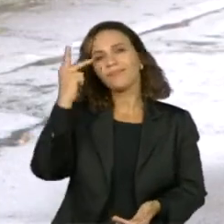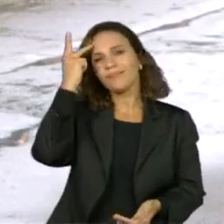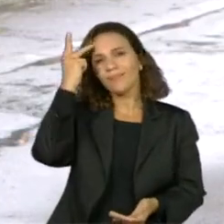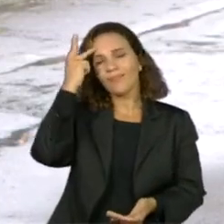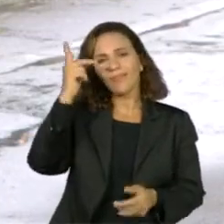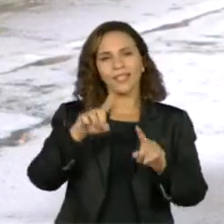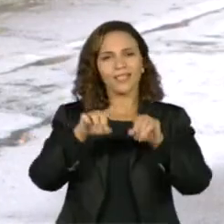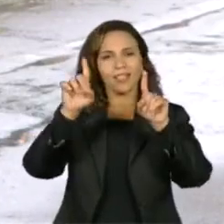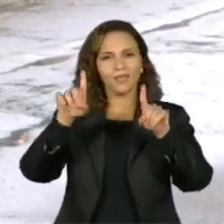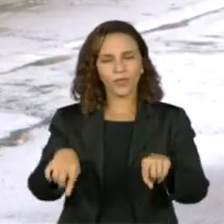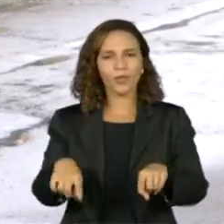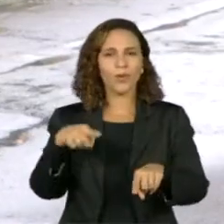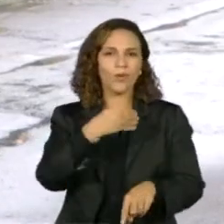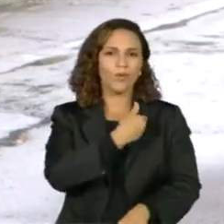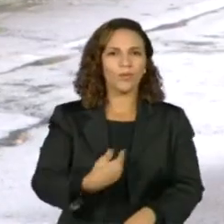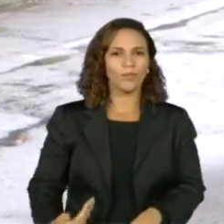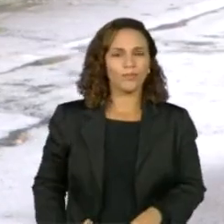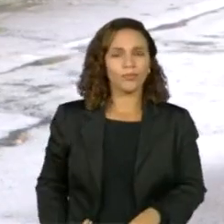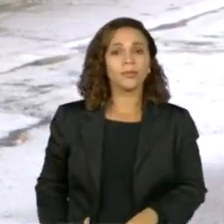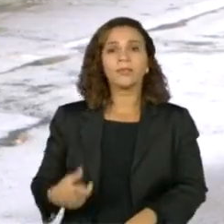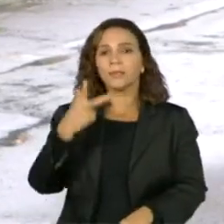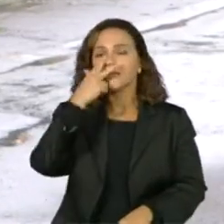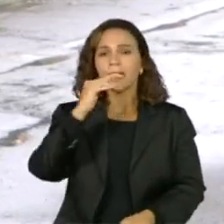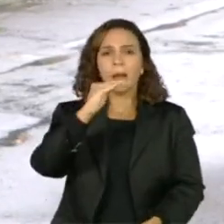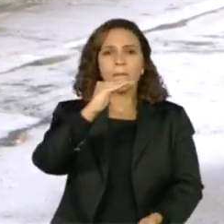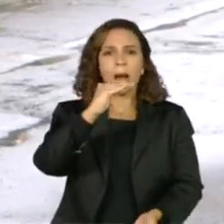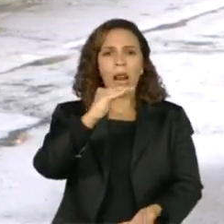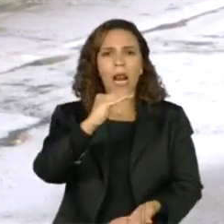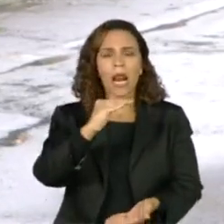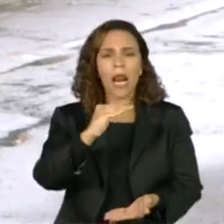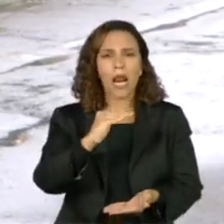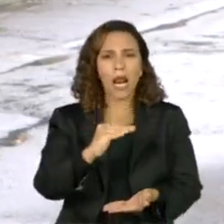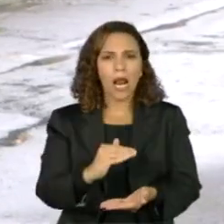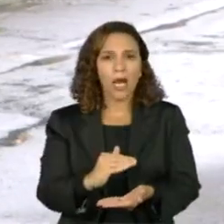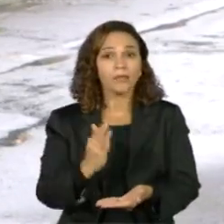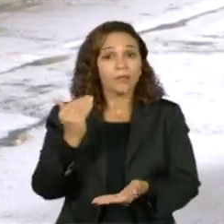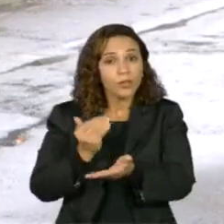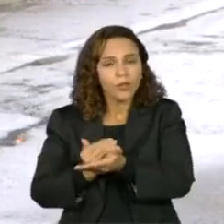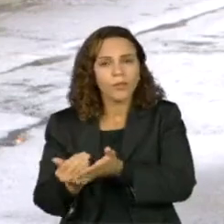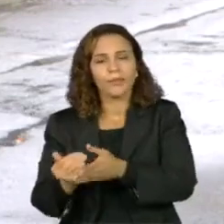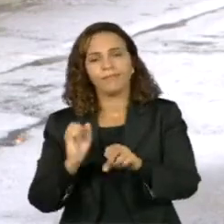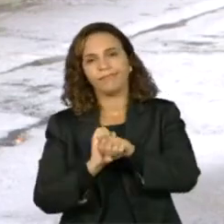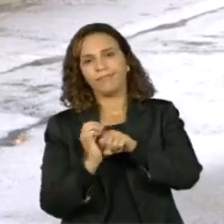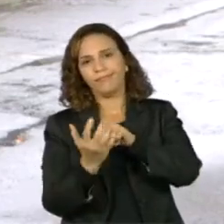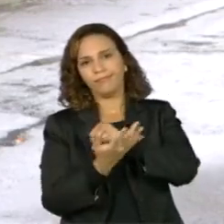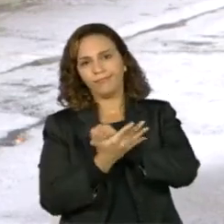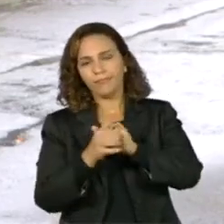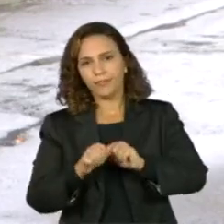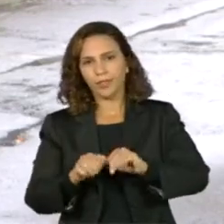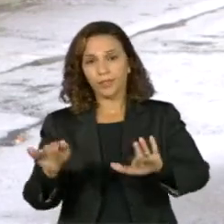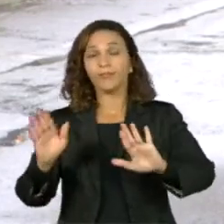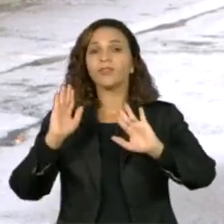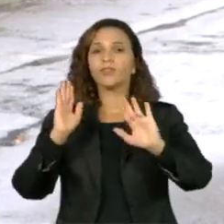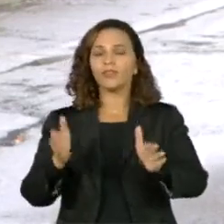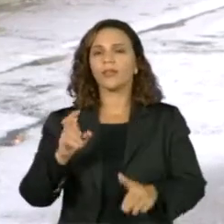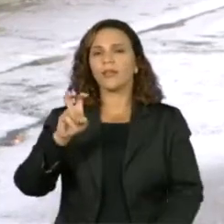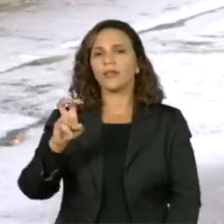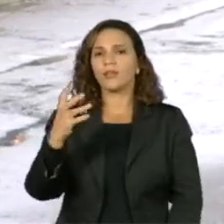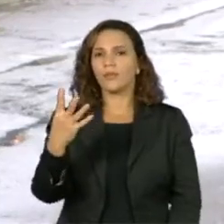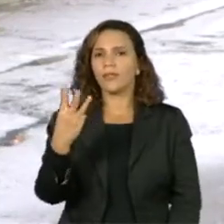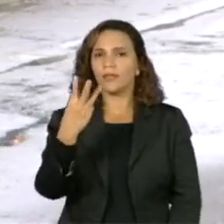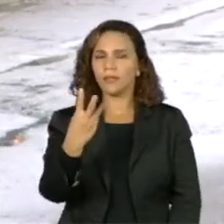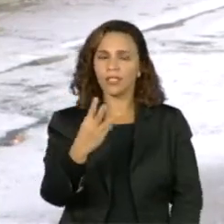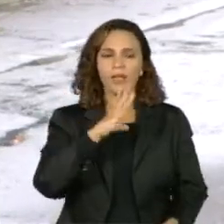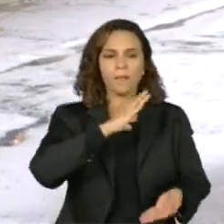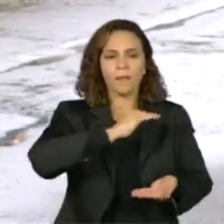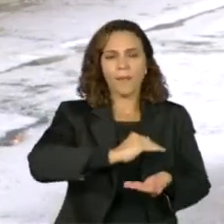Servidor Público Estadual está com o menor estoque desde o início da pandemia. Foram coletadas 543 bolsas